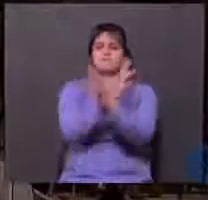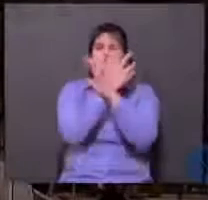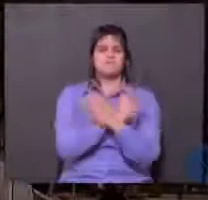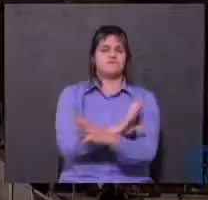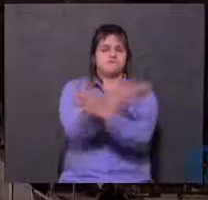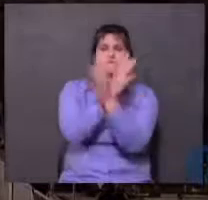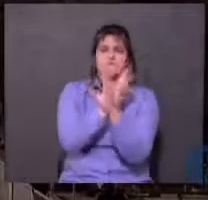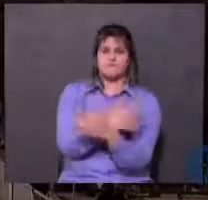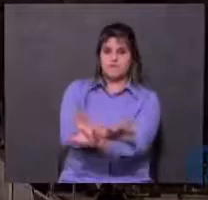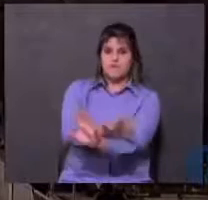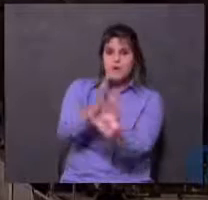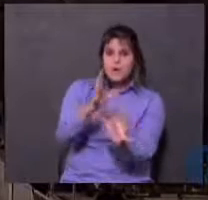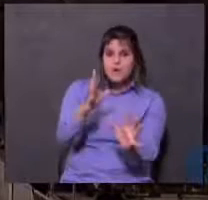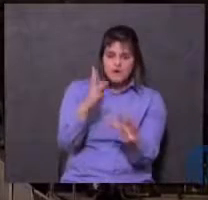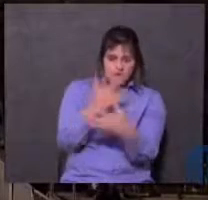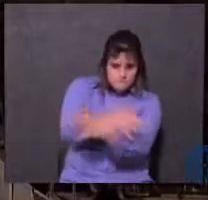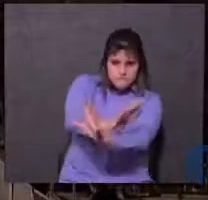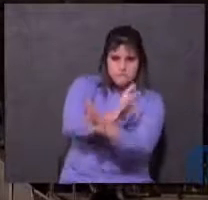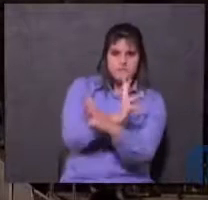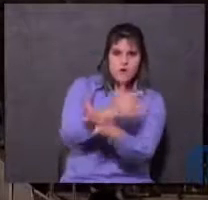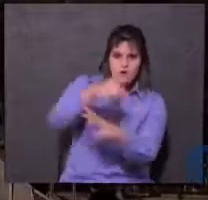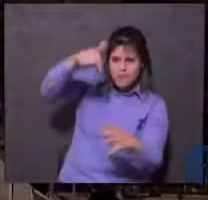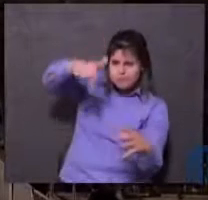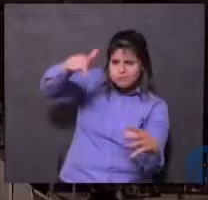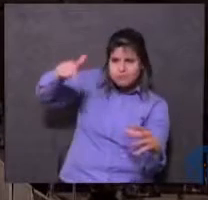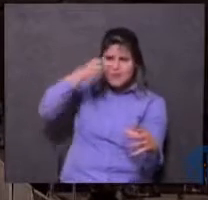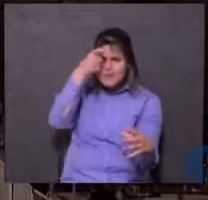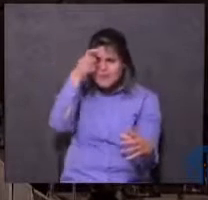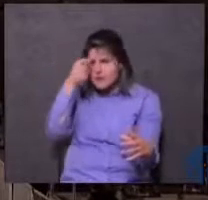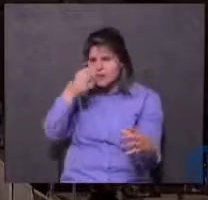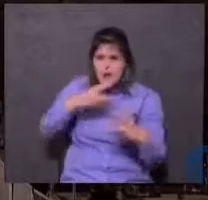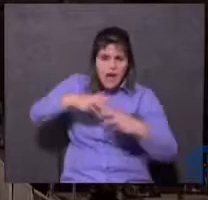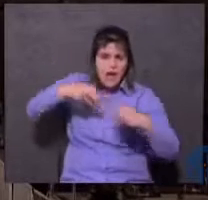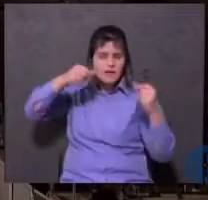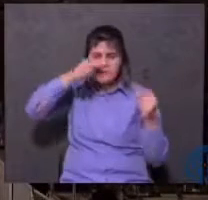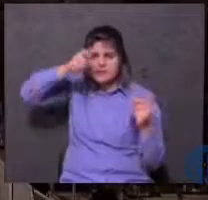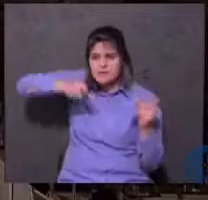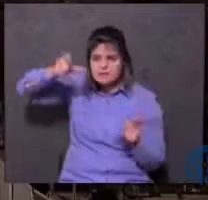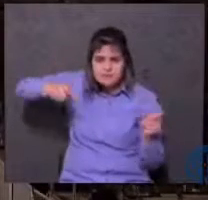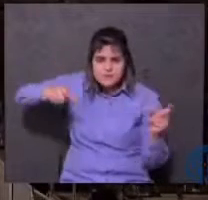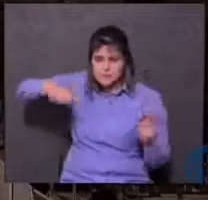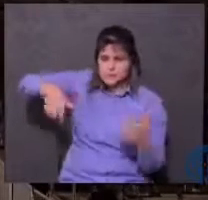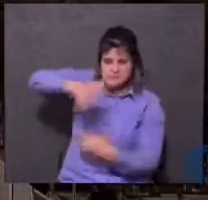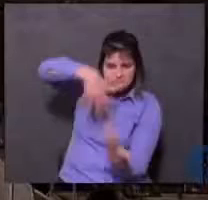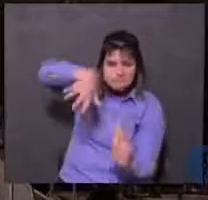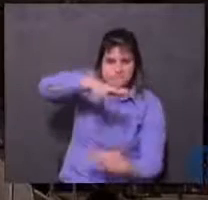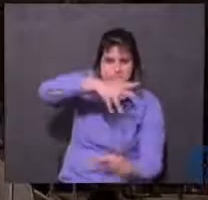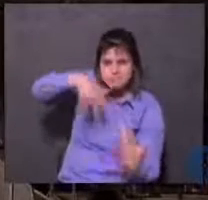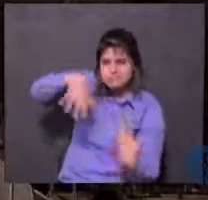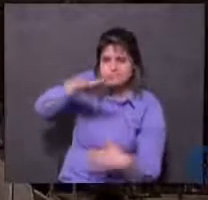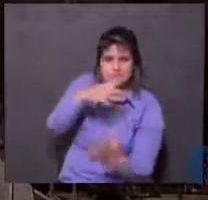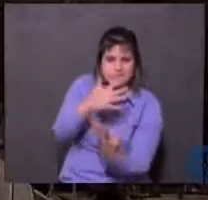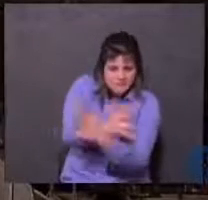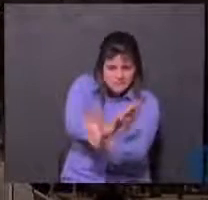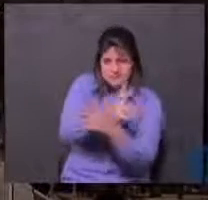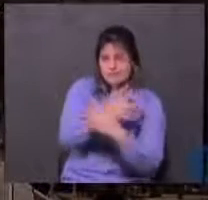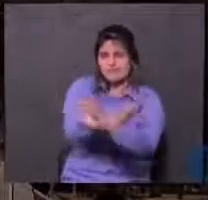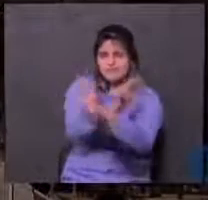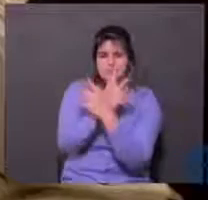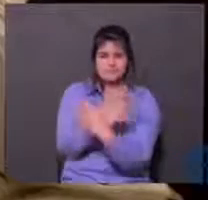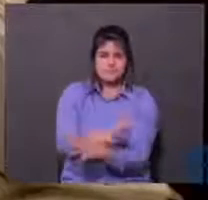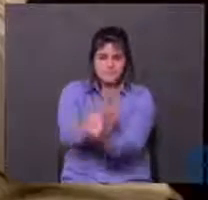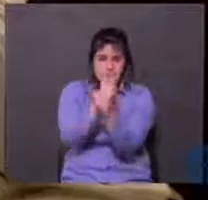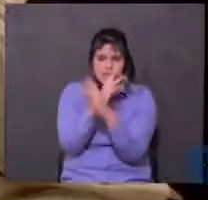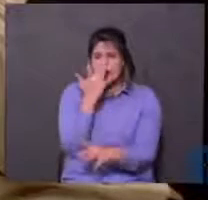Mergulhados em esse fogo, os demónios e as almas, como se fossem brasas transparentes e negras